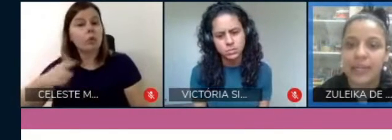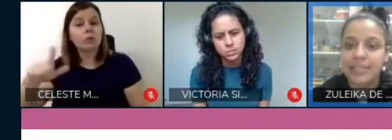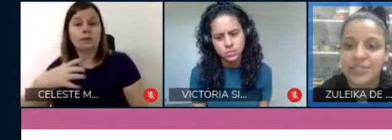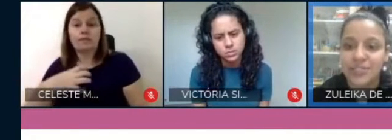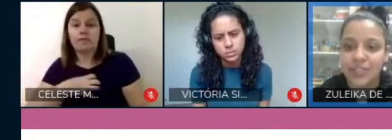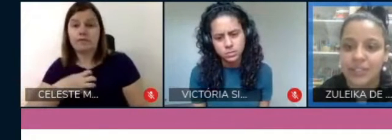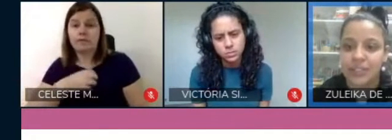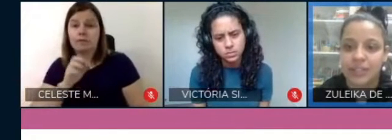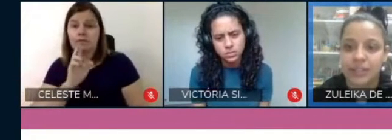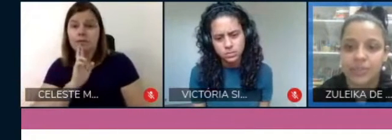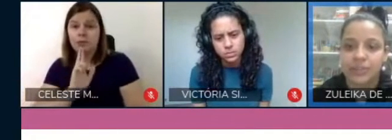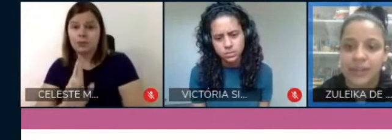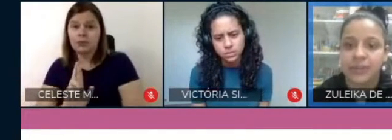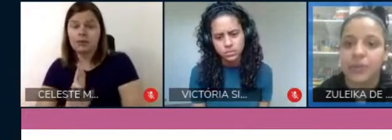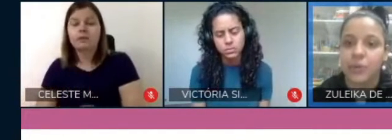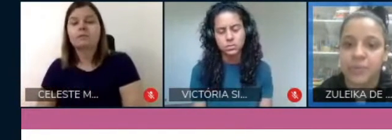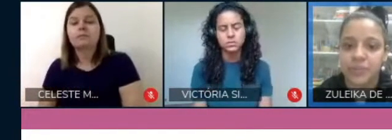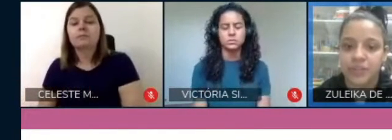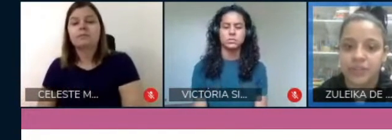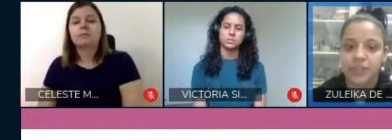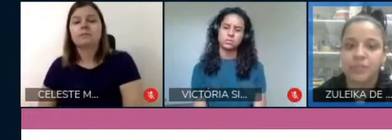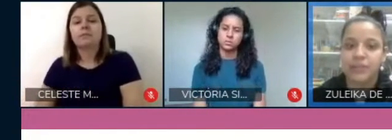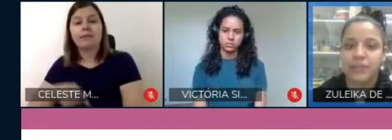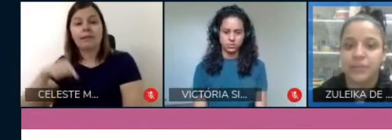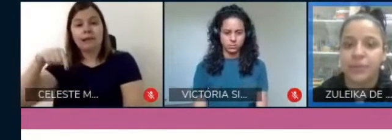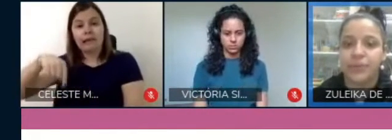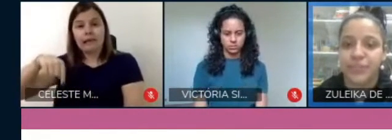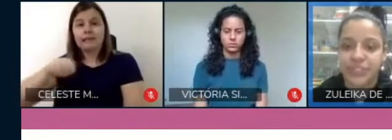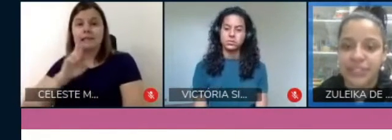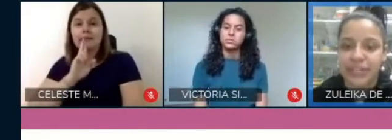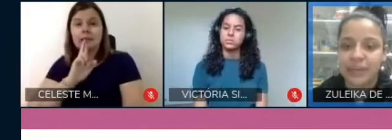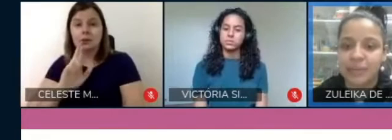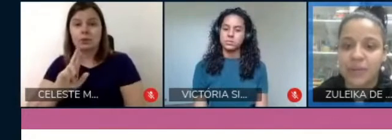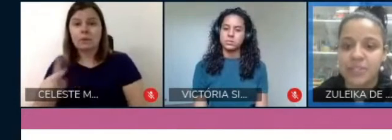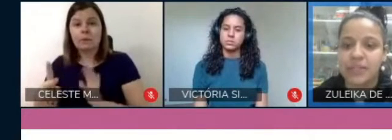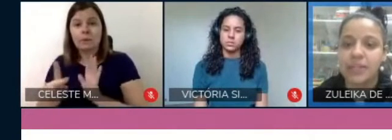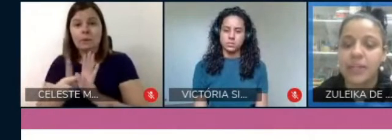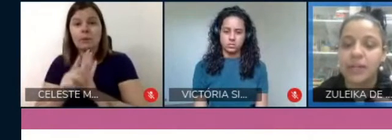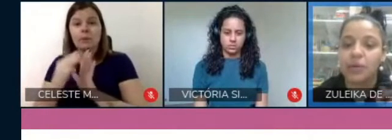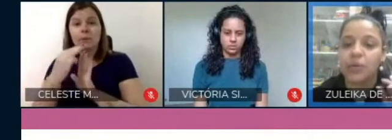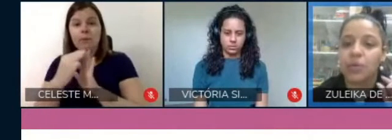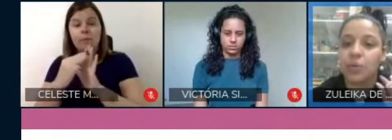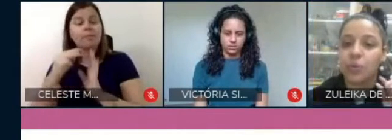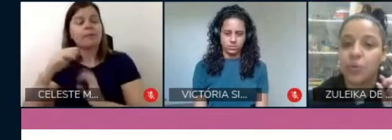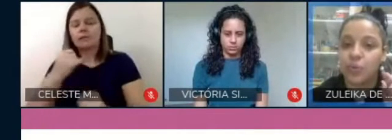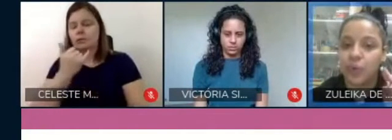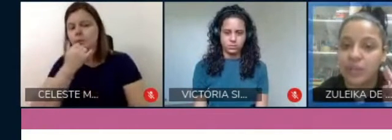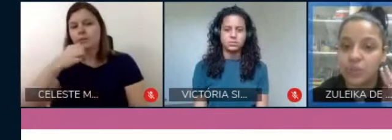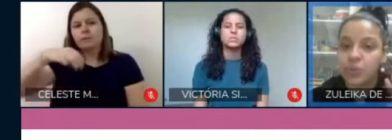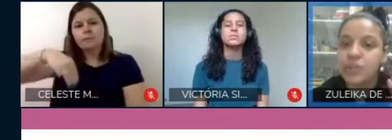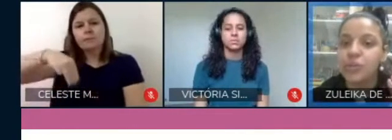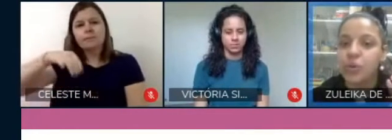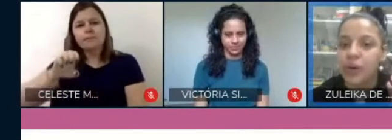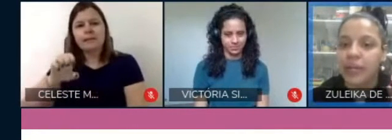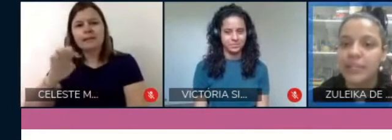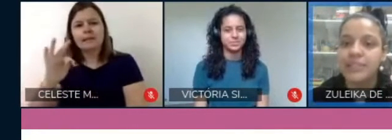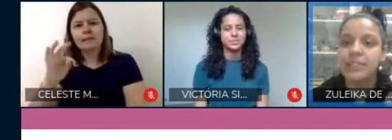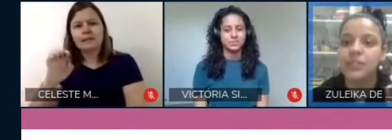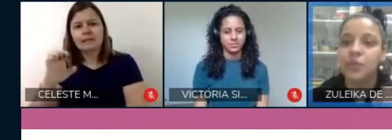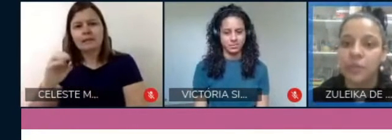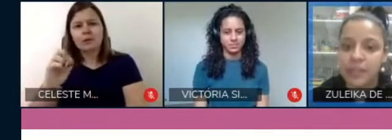resultado. Este resultado que eu obtive de meteorologia, ele mostra as